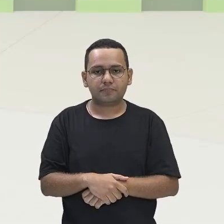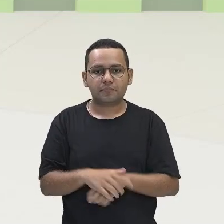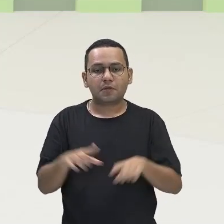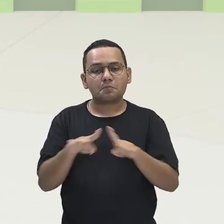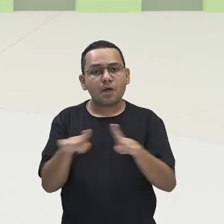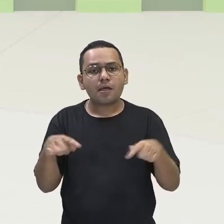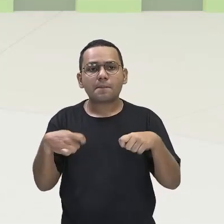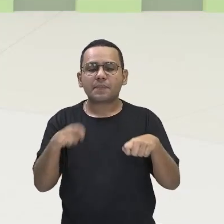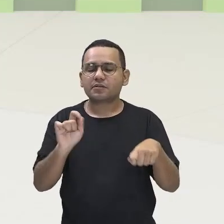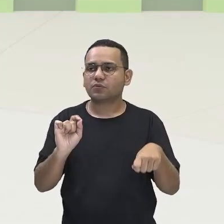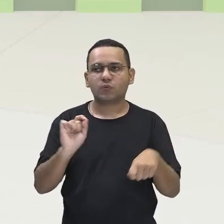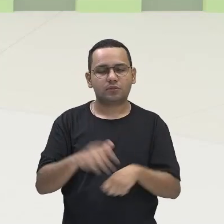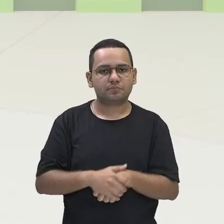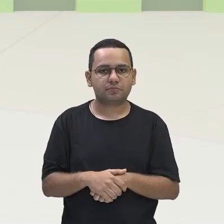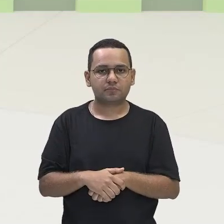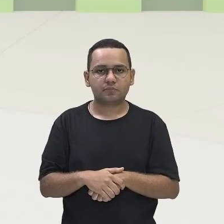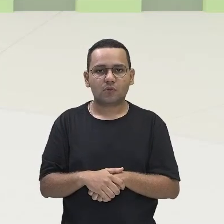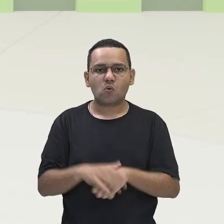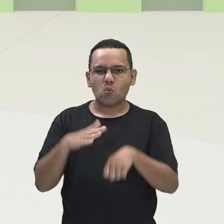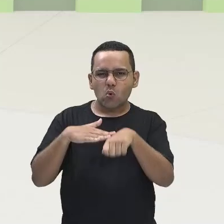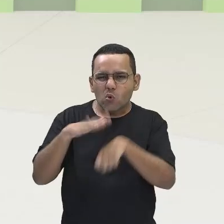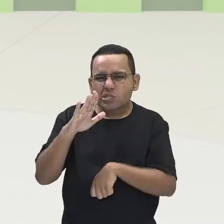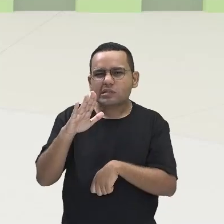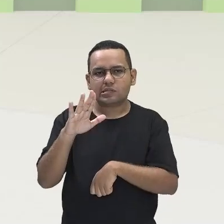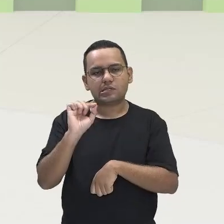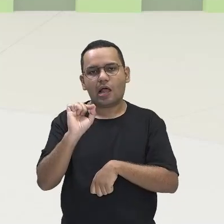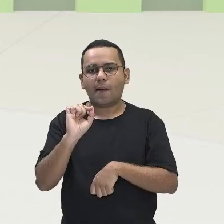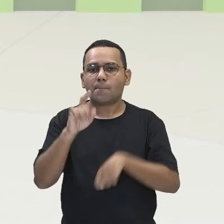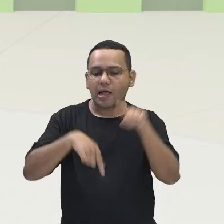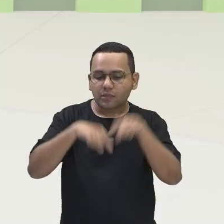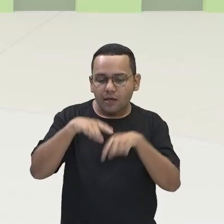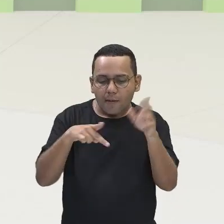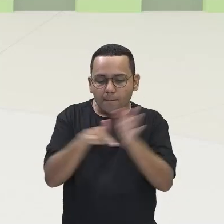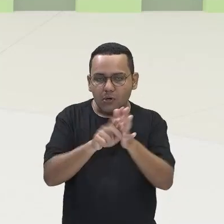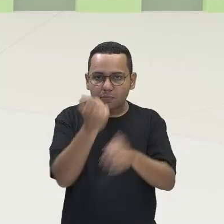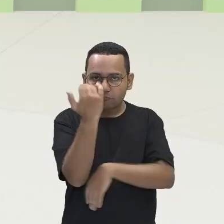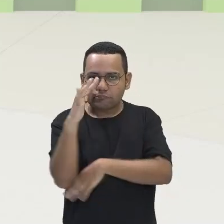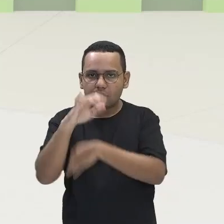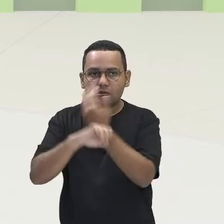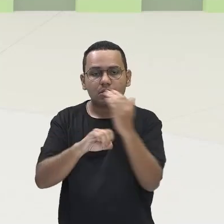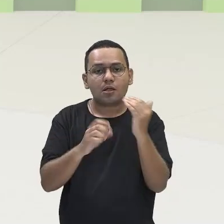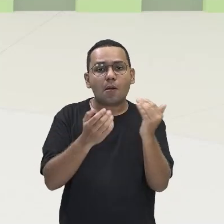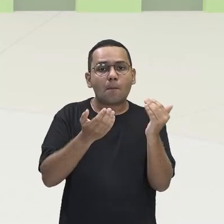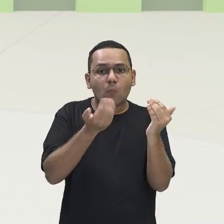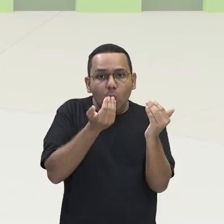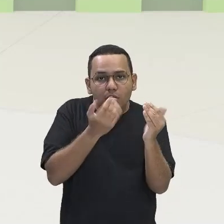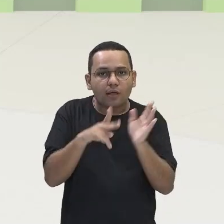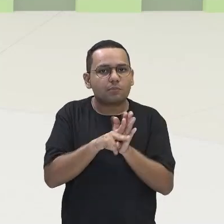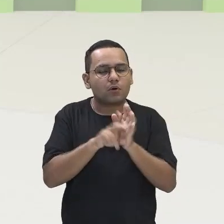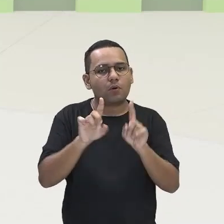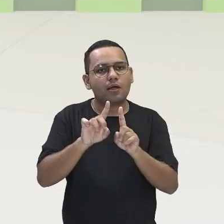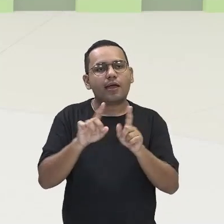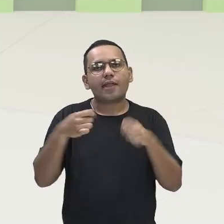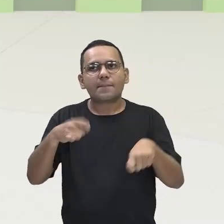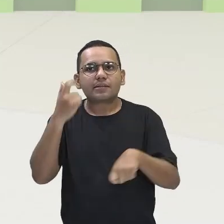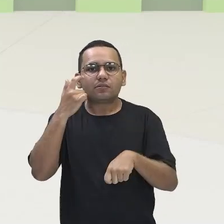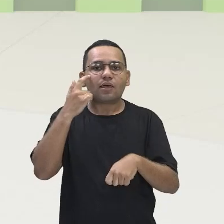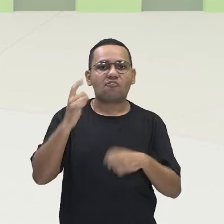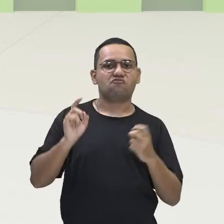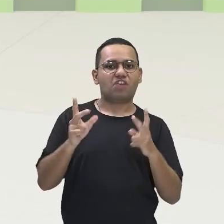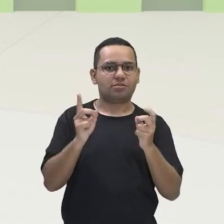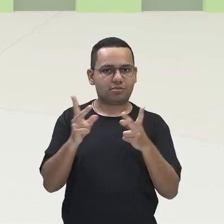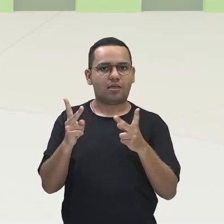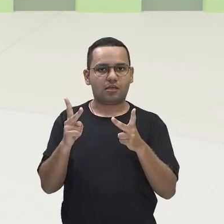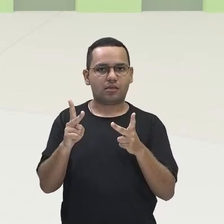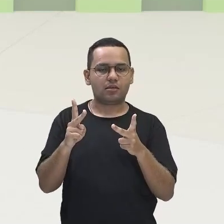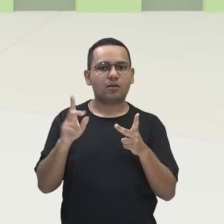sobrevivência, para também vender, ou empresas que estão ali atuando naquele ambiente